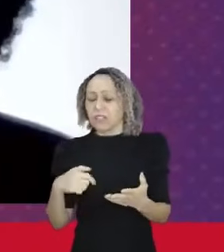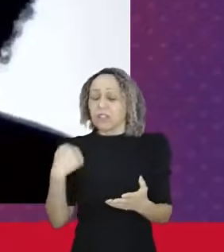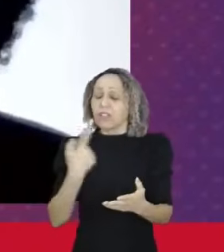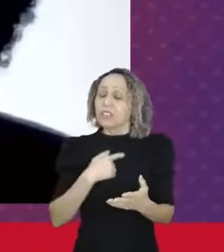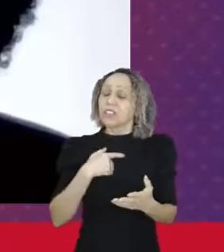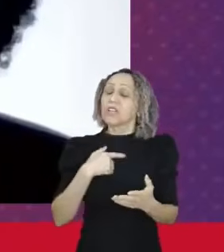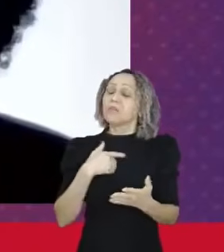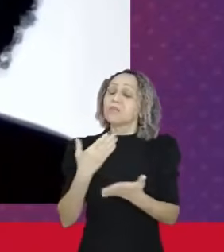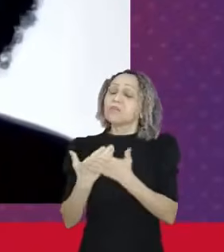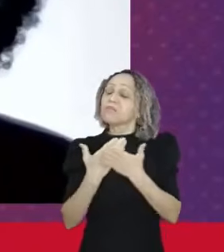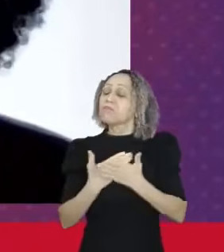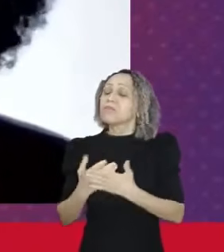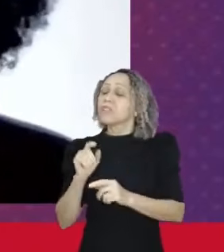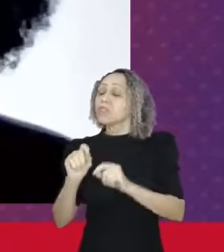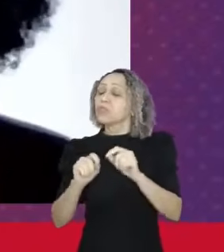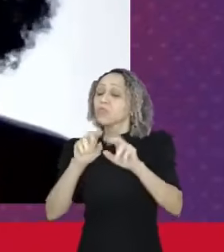atingidas.